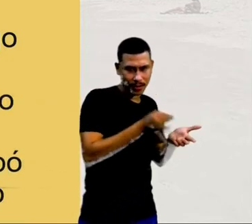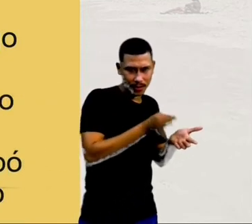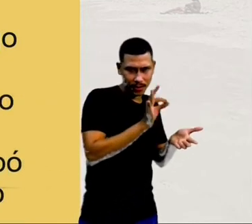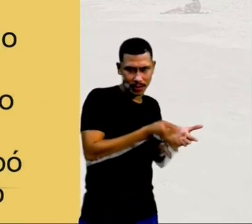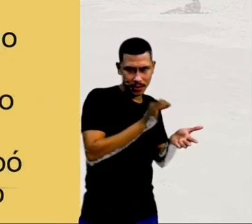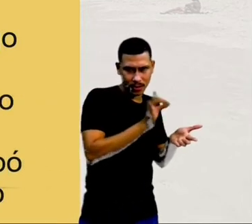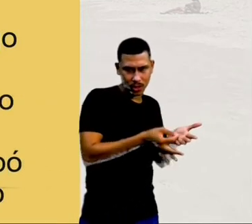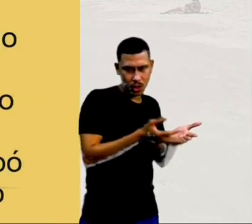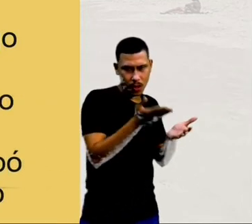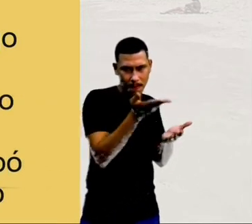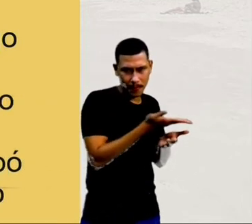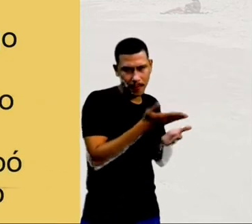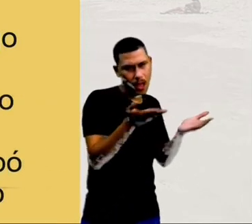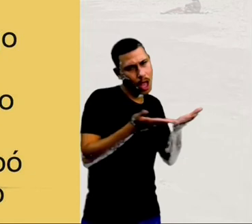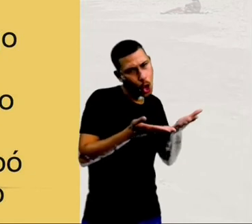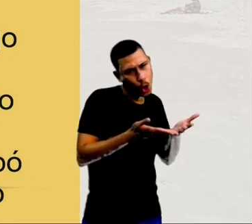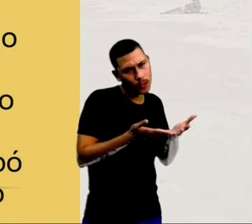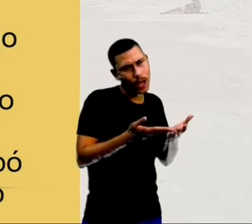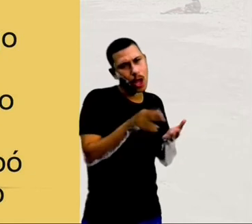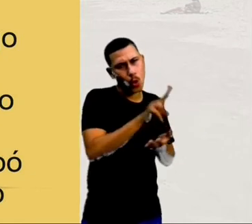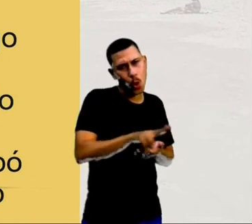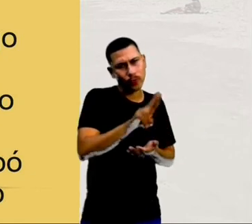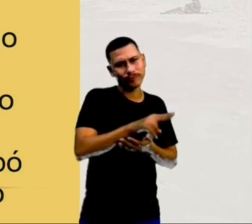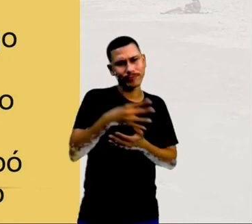1,5 xícaras, agora a gente vai ter